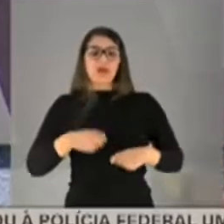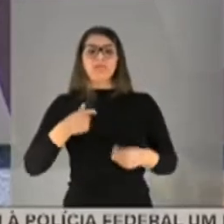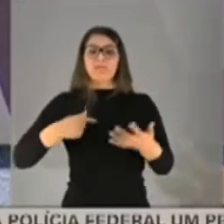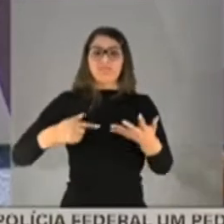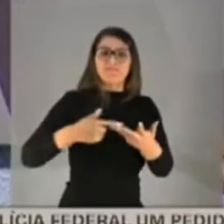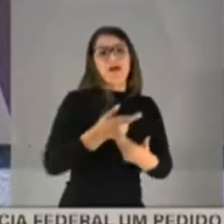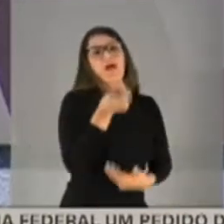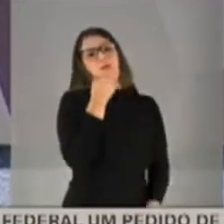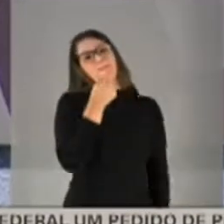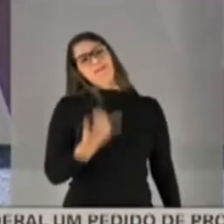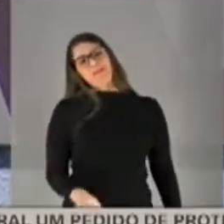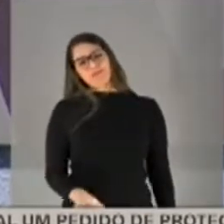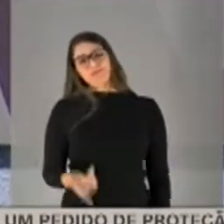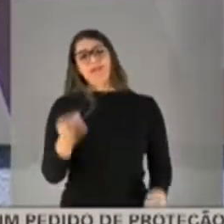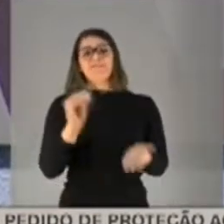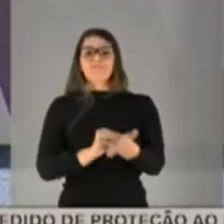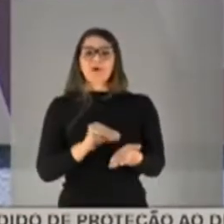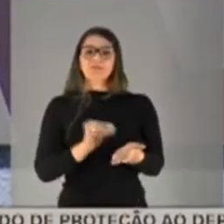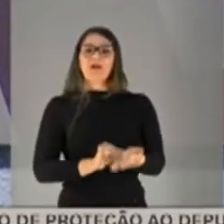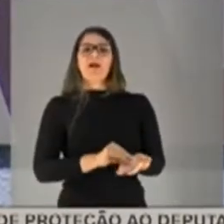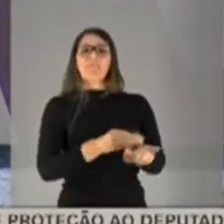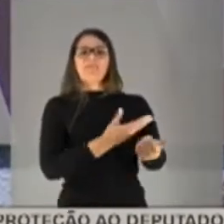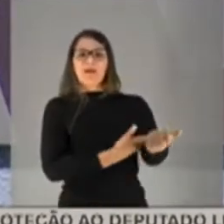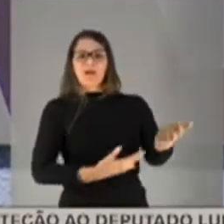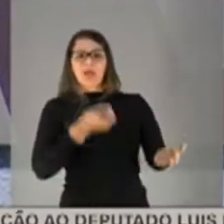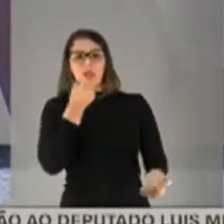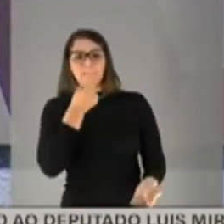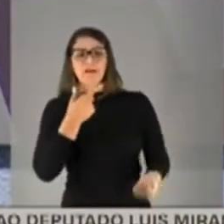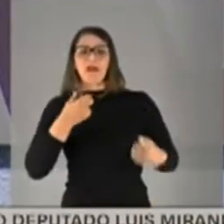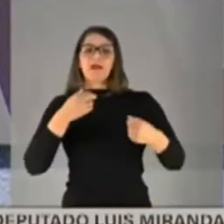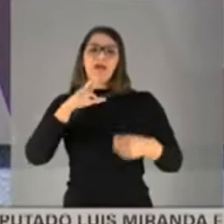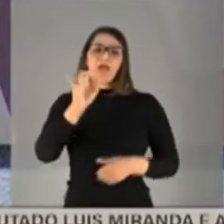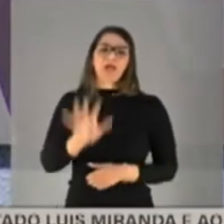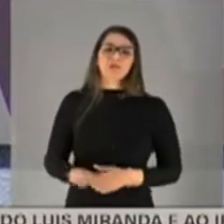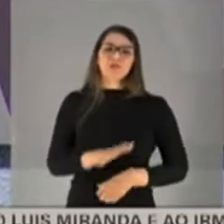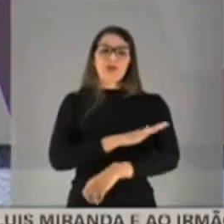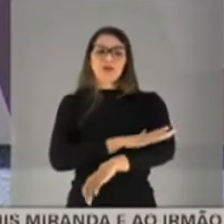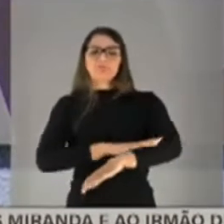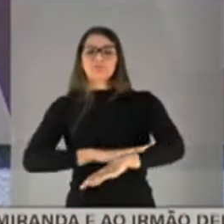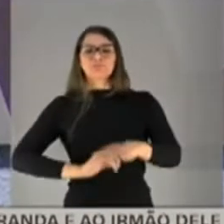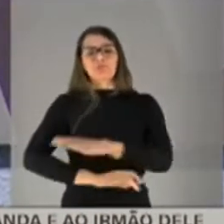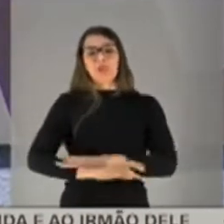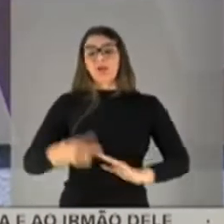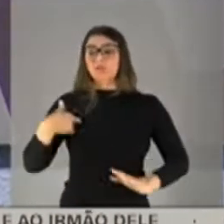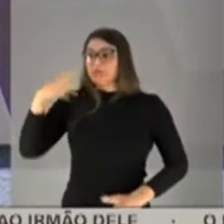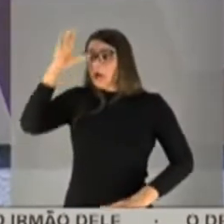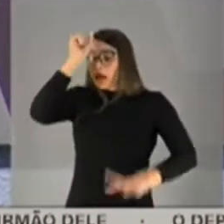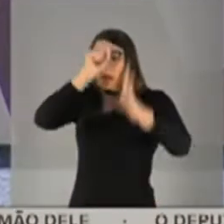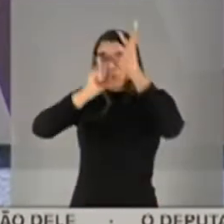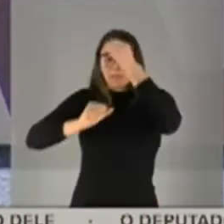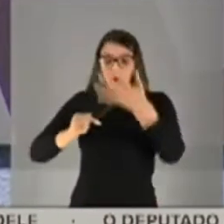necessários e vimos as notícias. Faltaram anestésicos, corticoides, relaxantes musculares. À medida que a gente foi aprendendo quais eram os